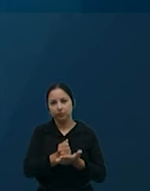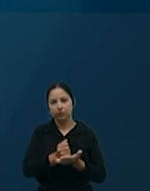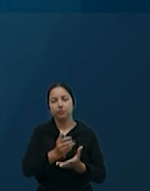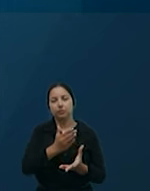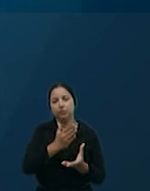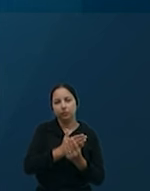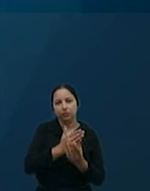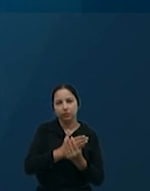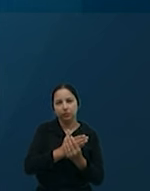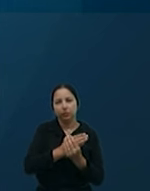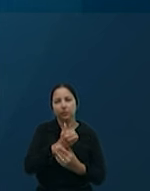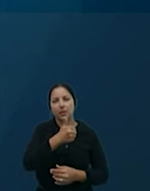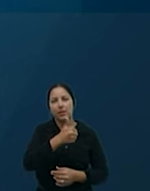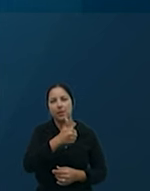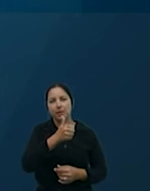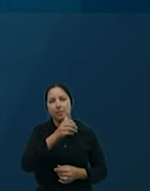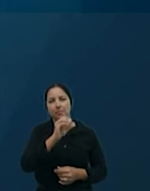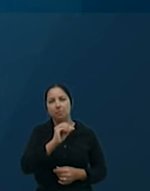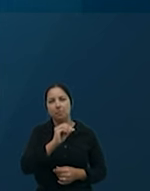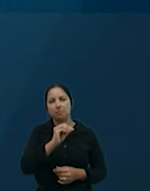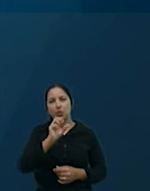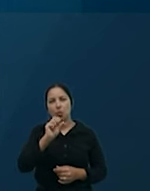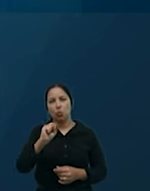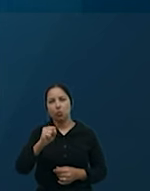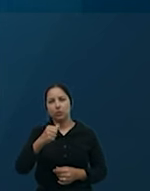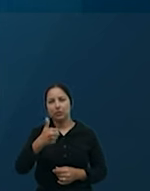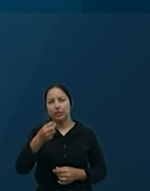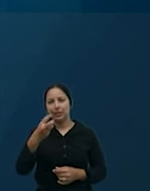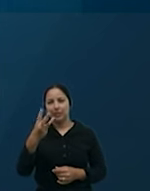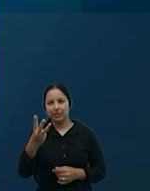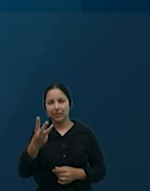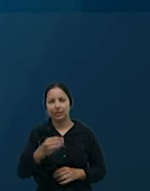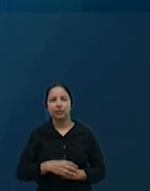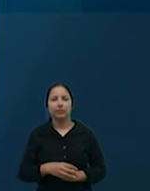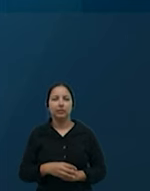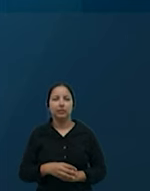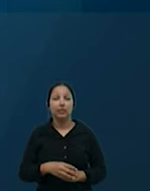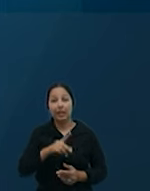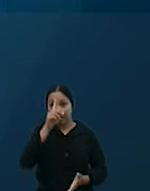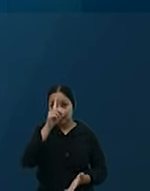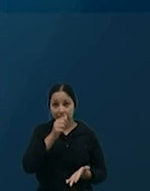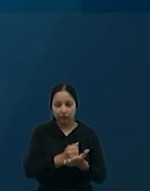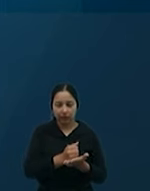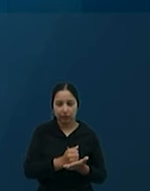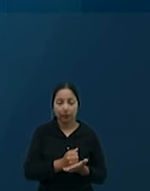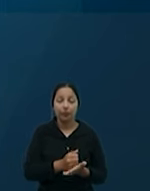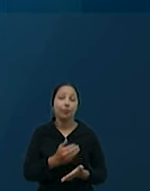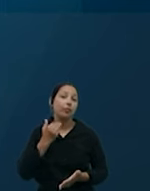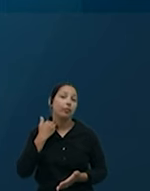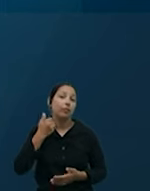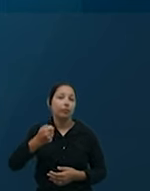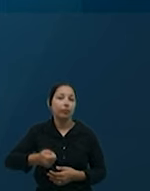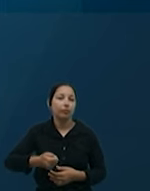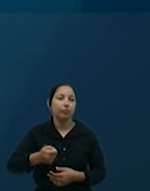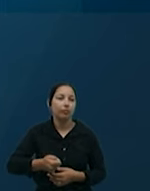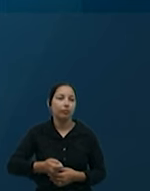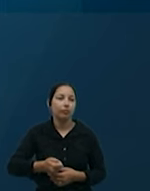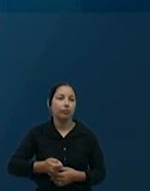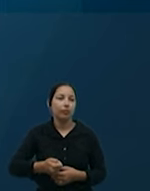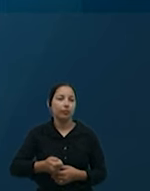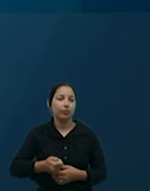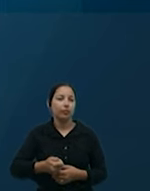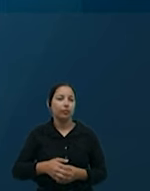na sentença, a juíza... Não, esse não é, é o de